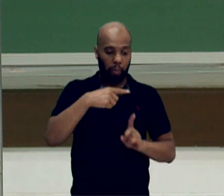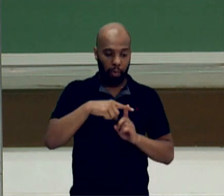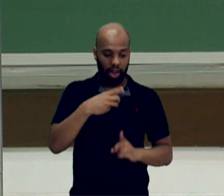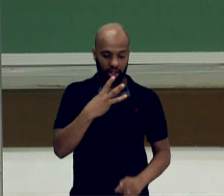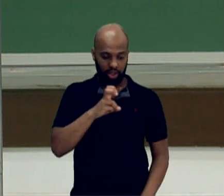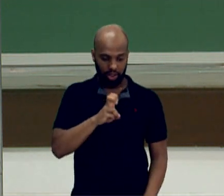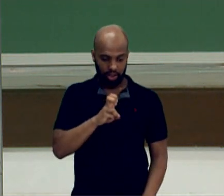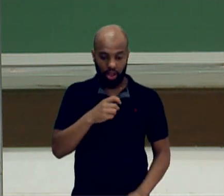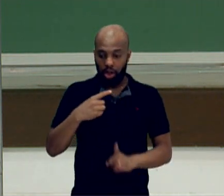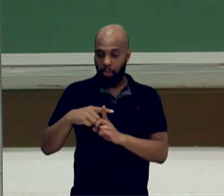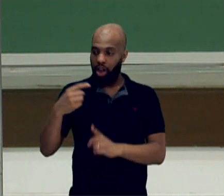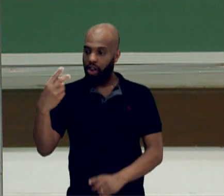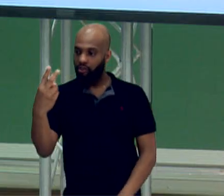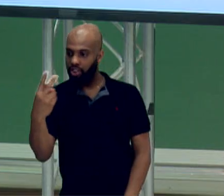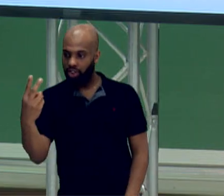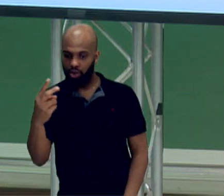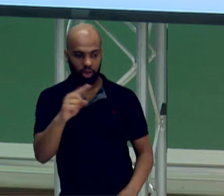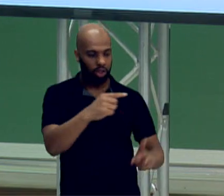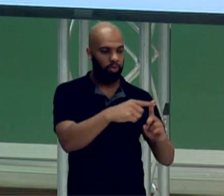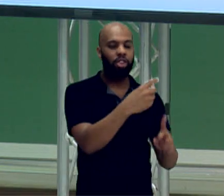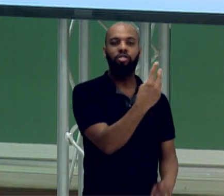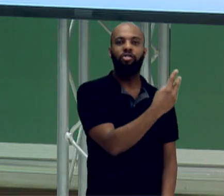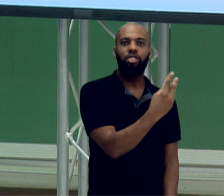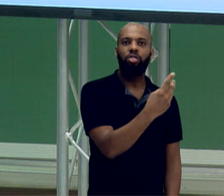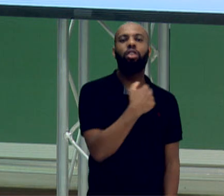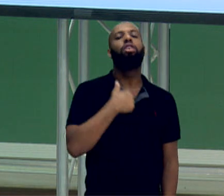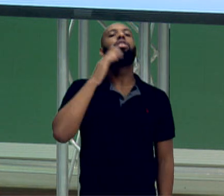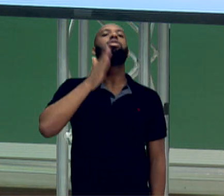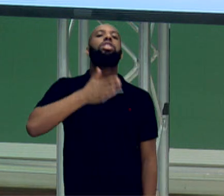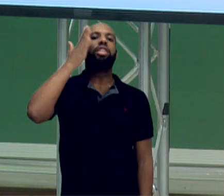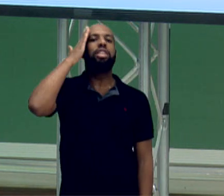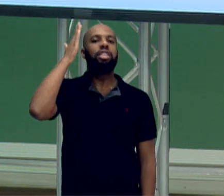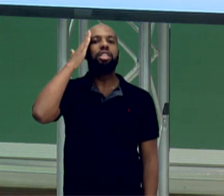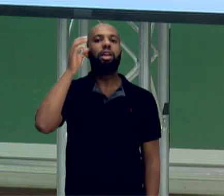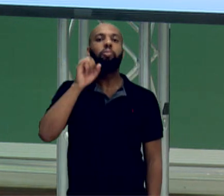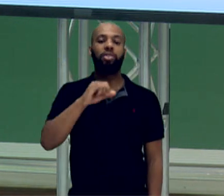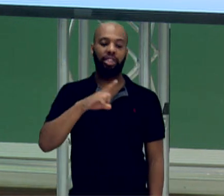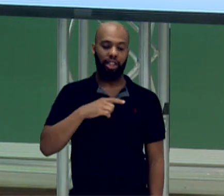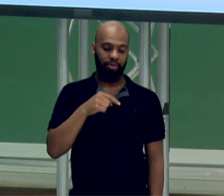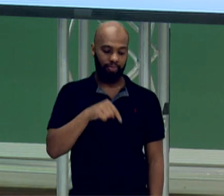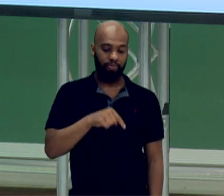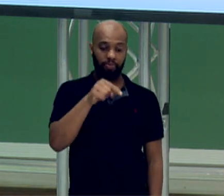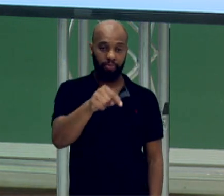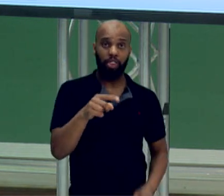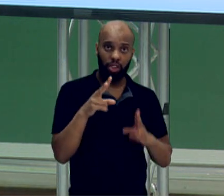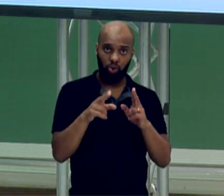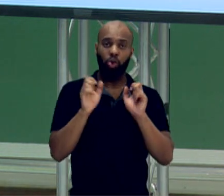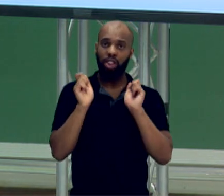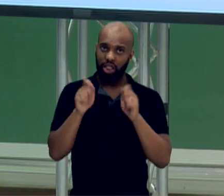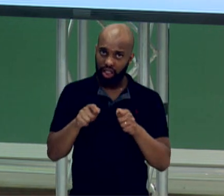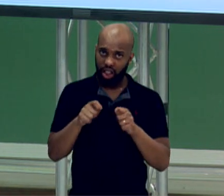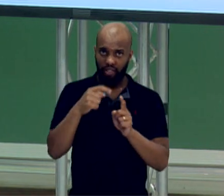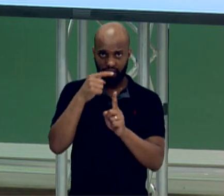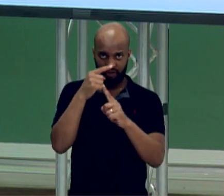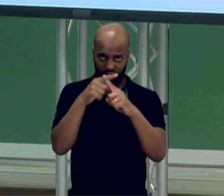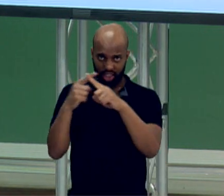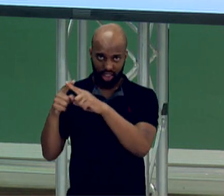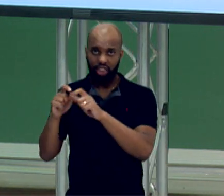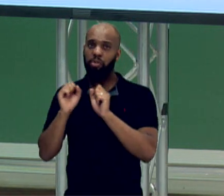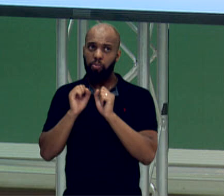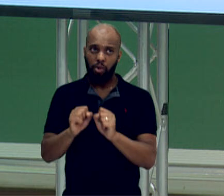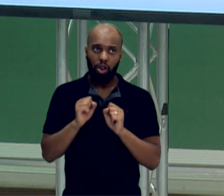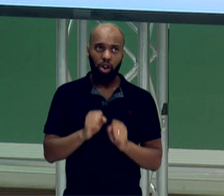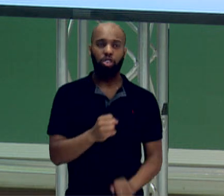mais 22 mais 22. Professora, eu já aprendi que duas parcelas iguais eu posso transformar numa multiplicação. Então, 2